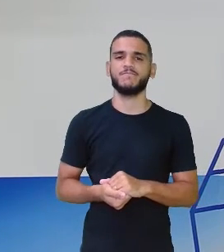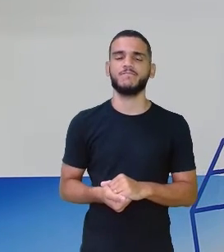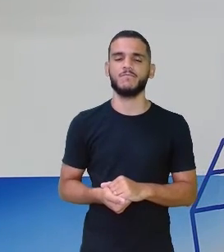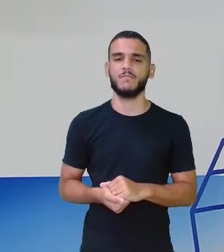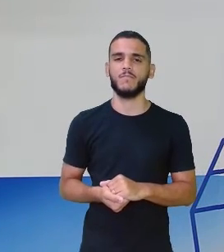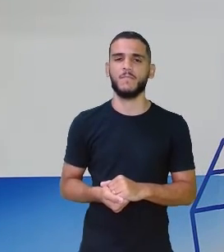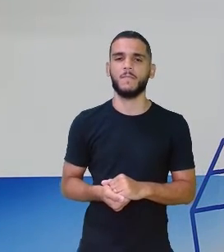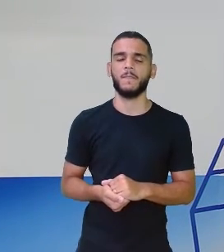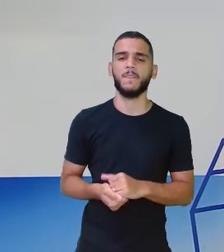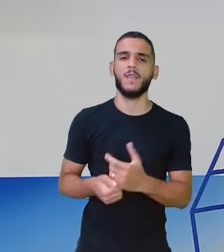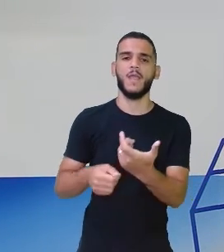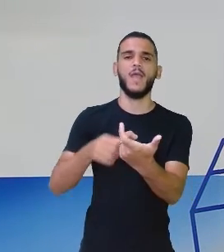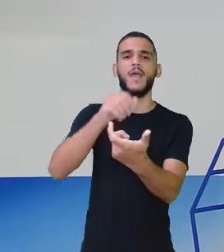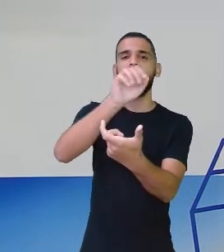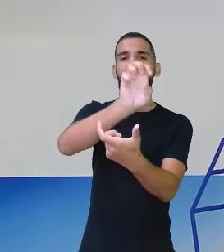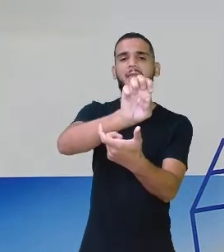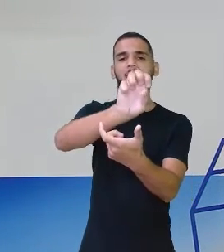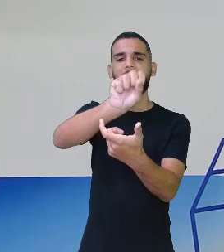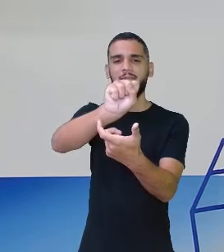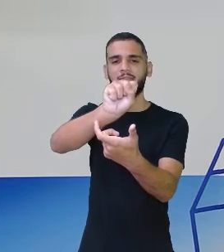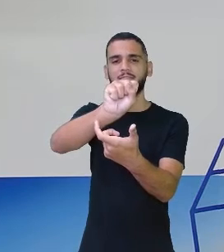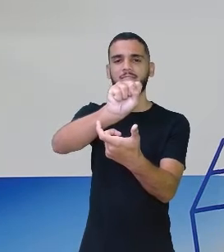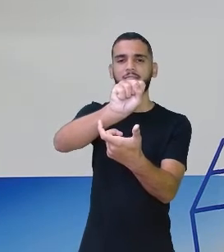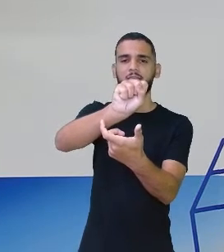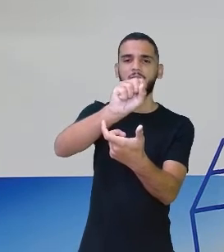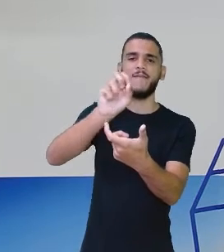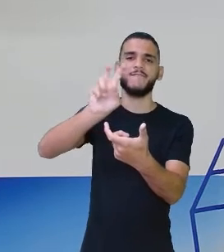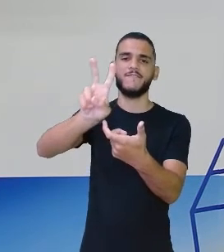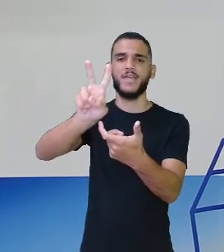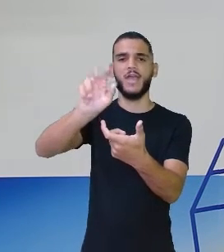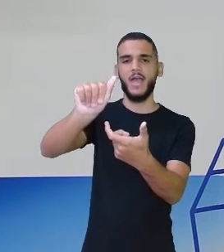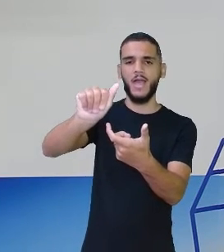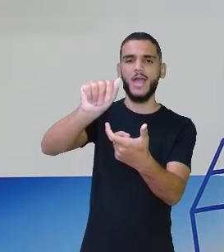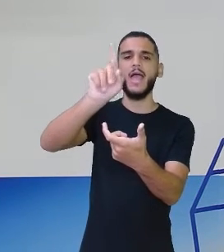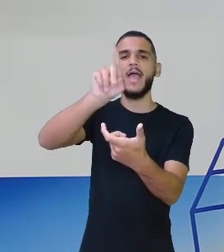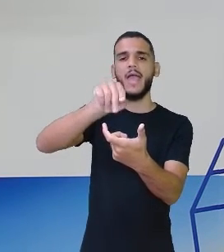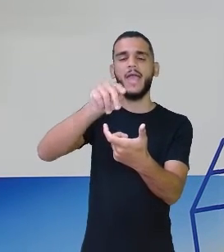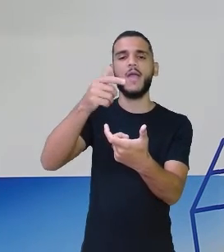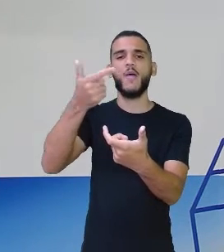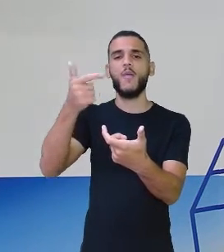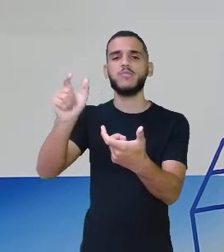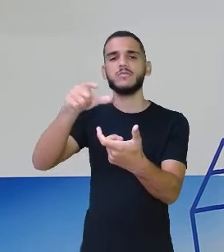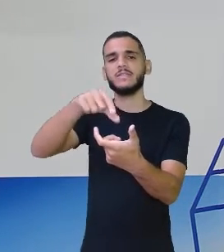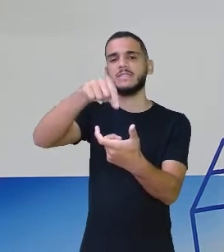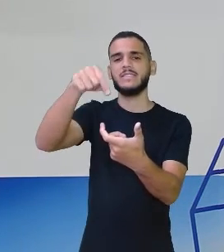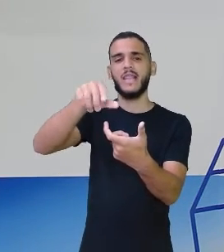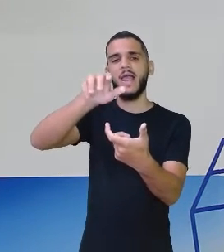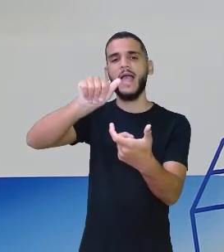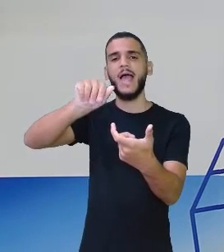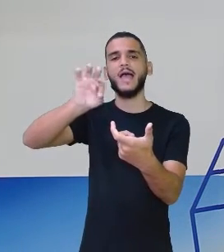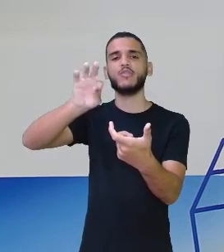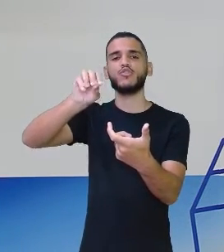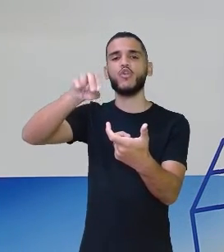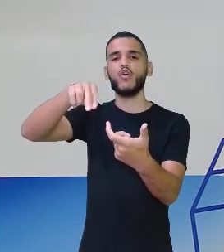que têm o som mais fraco. Tranquilo? E aqui?